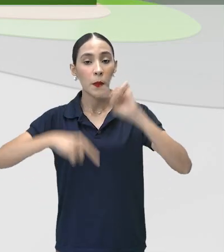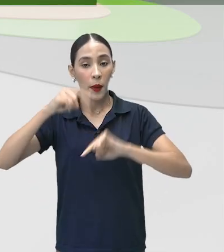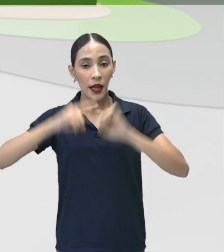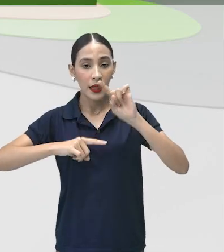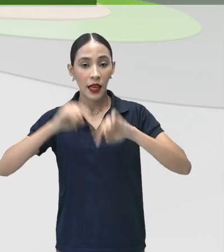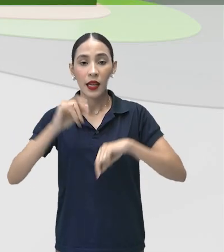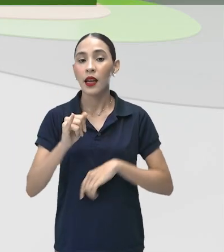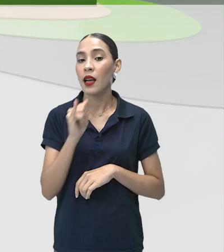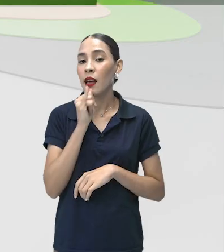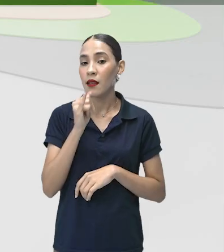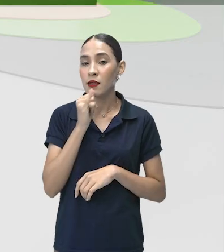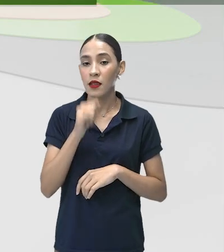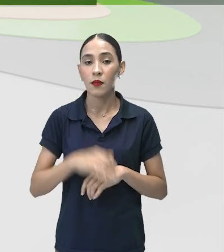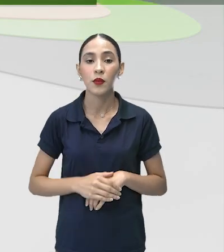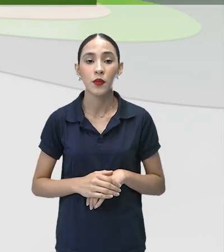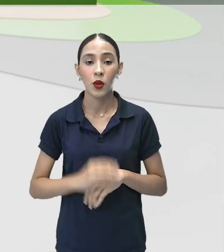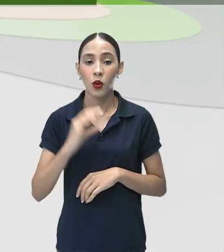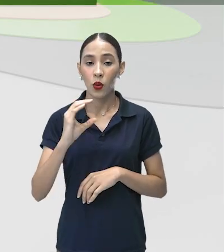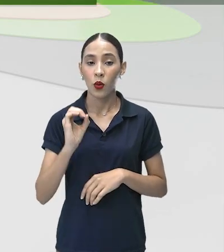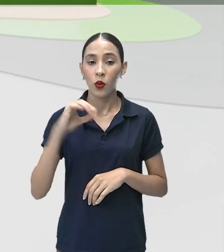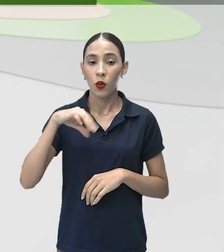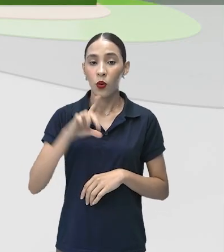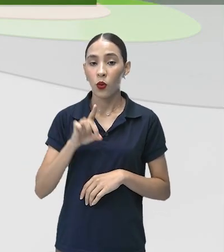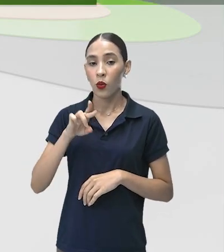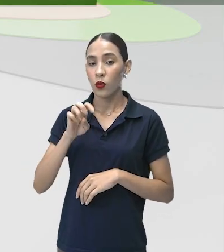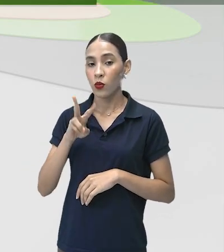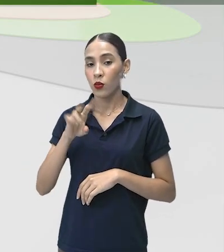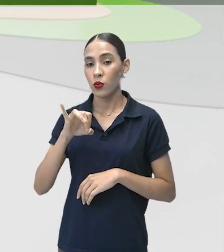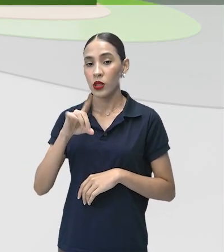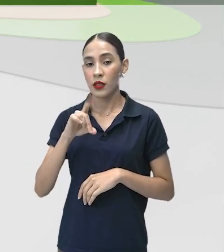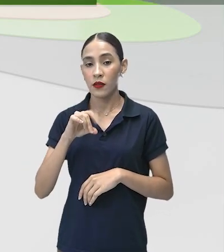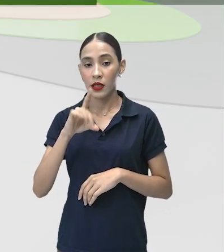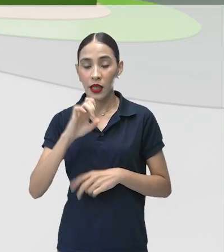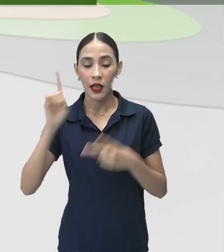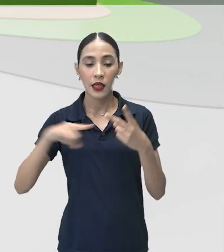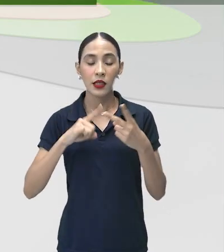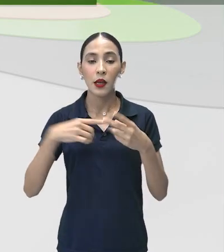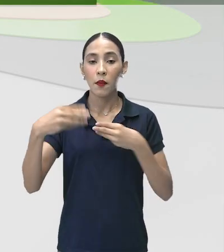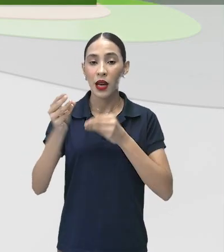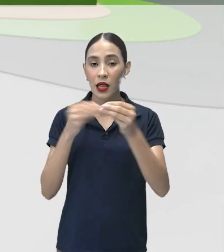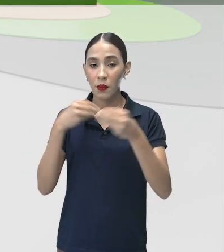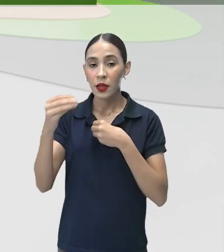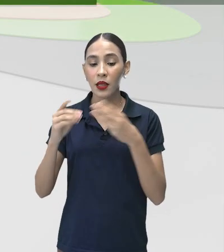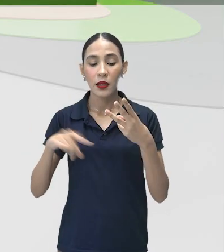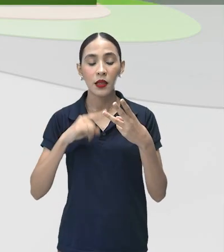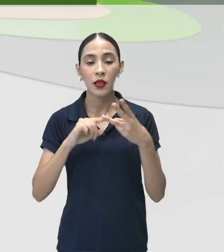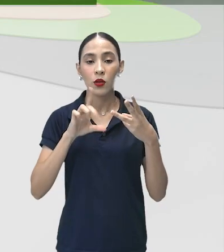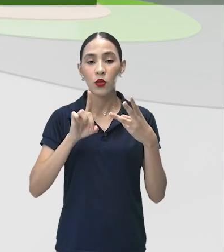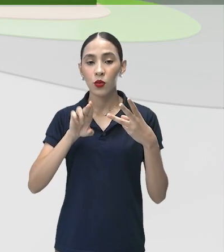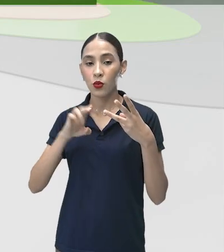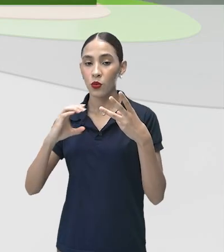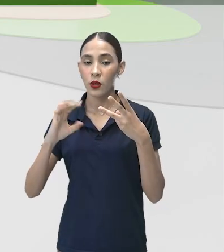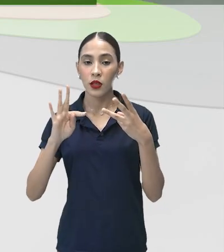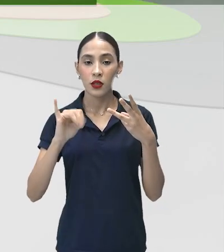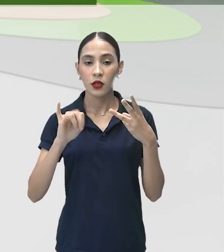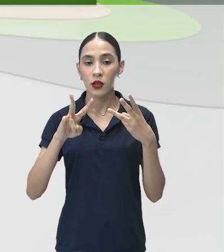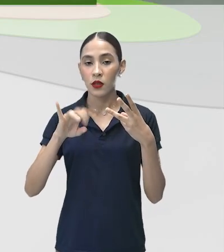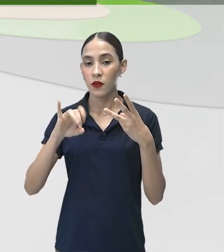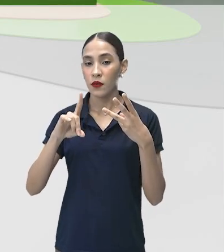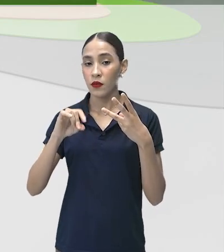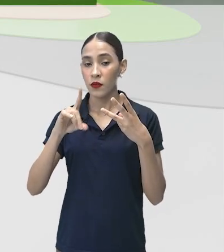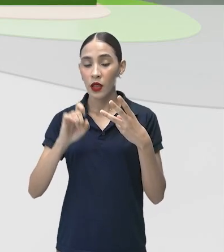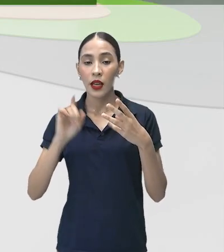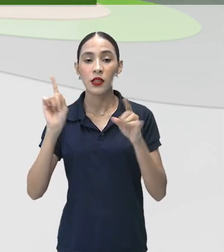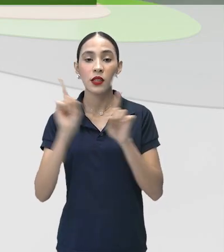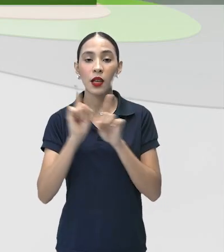matéria, como, exemplo, a condutividade elétrica e térmica, maleabilidade e ductilidade, bem como